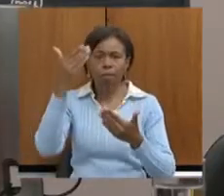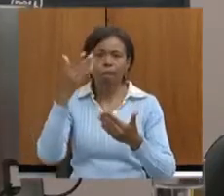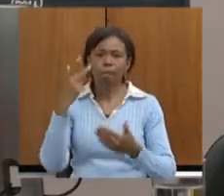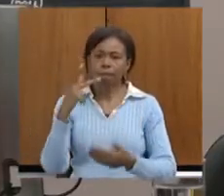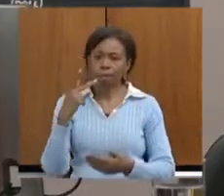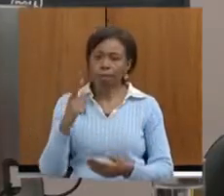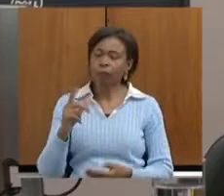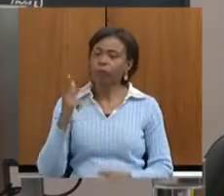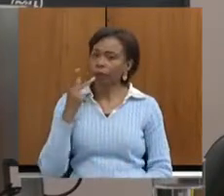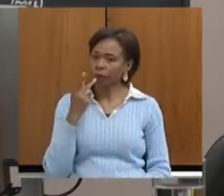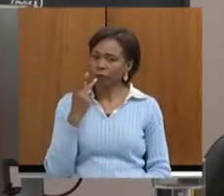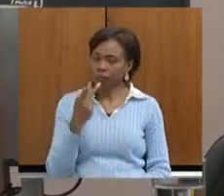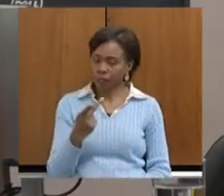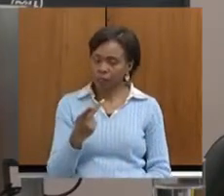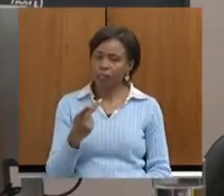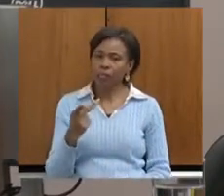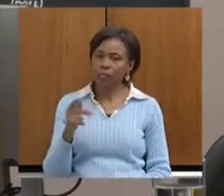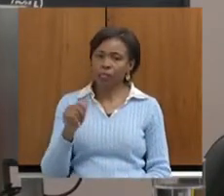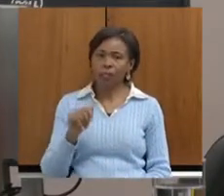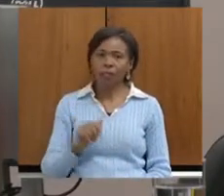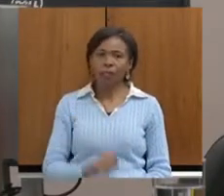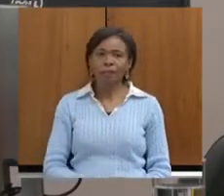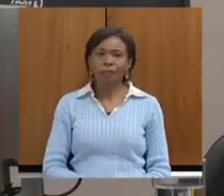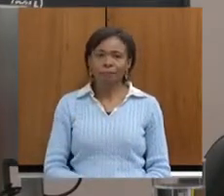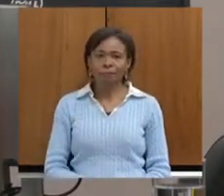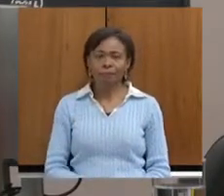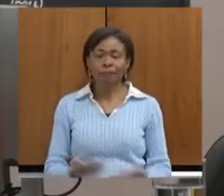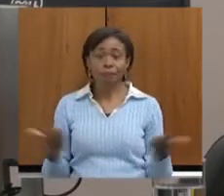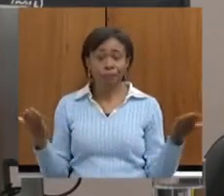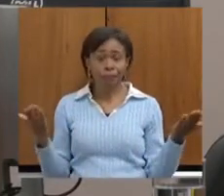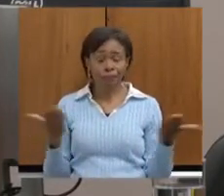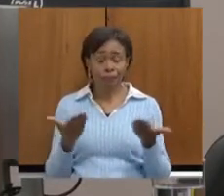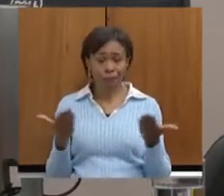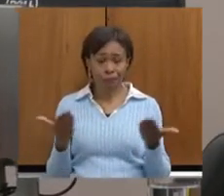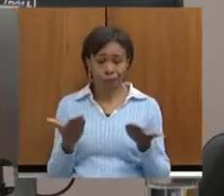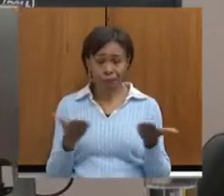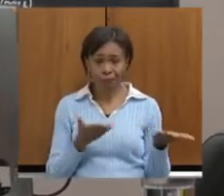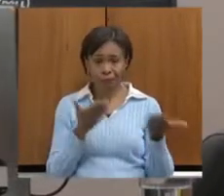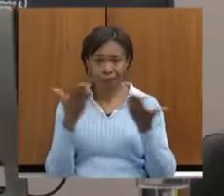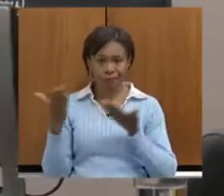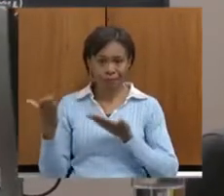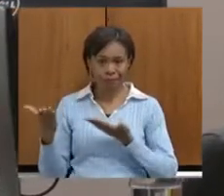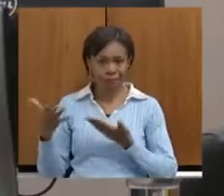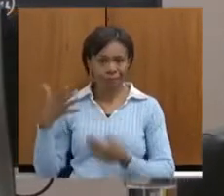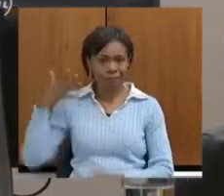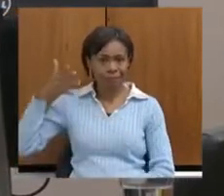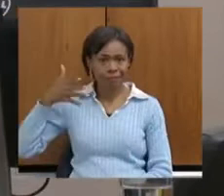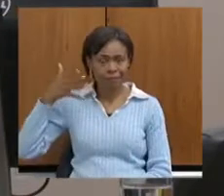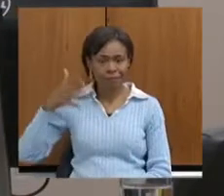e agradeço as palavras da ex a Maria Dias muito obrigada E agora passo a palavra